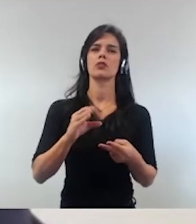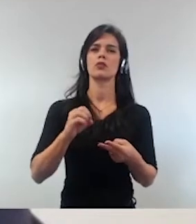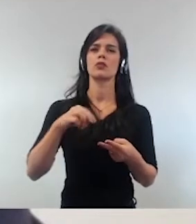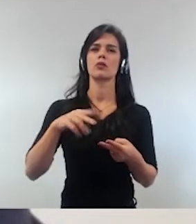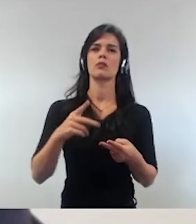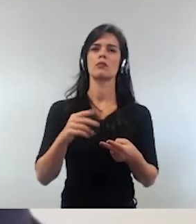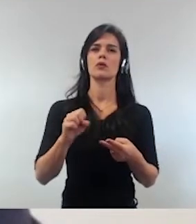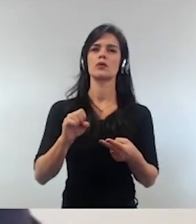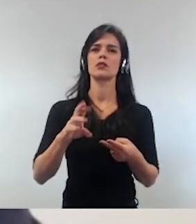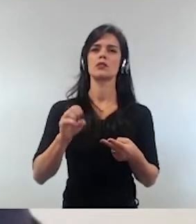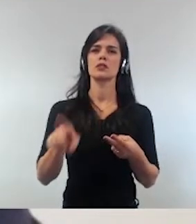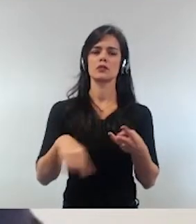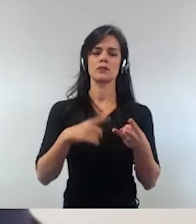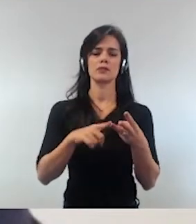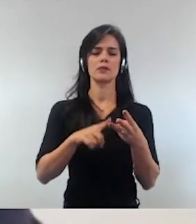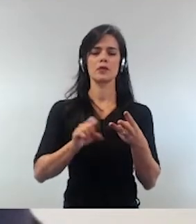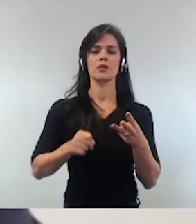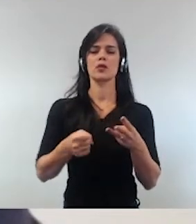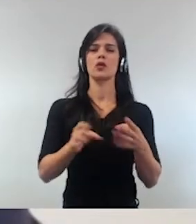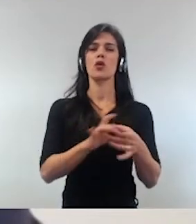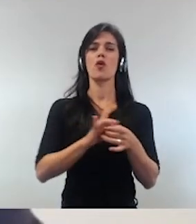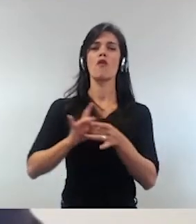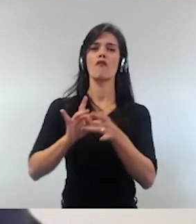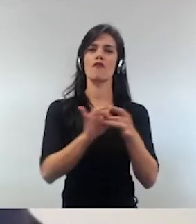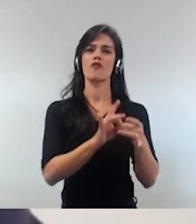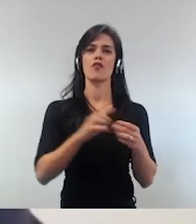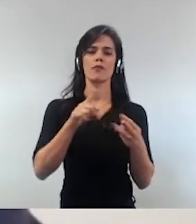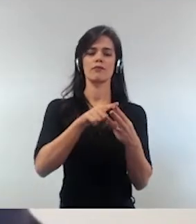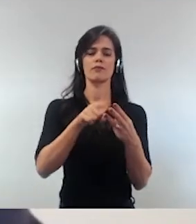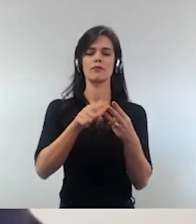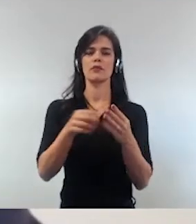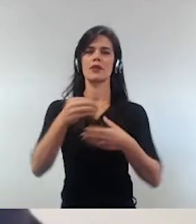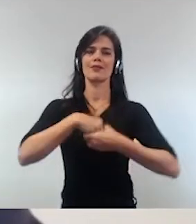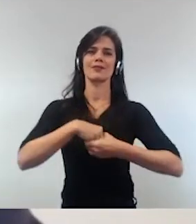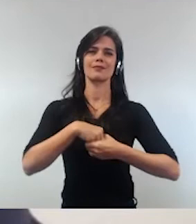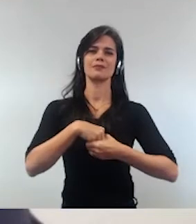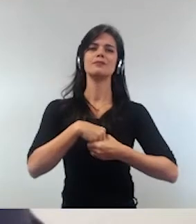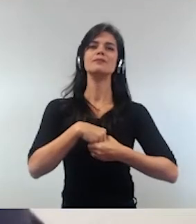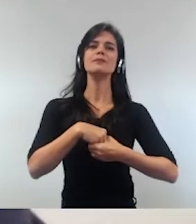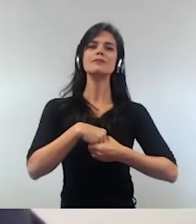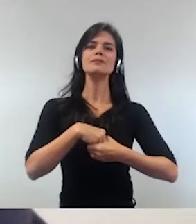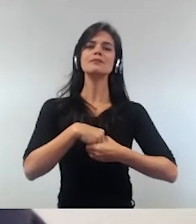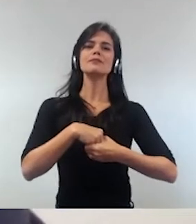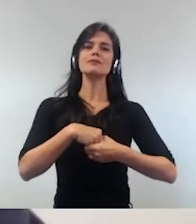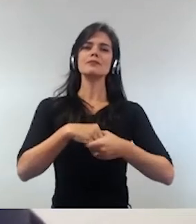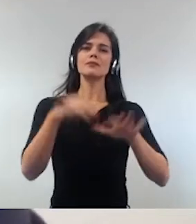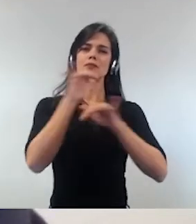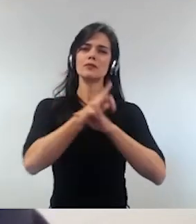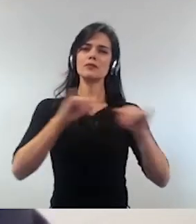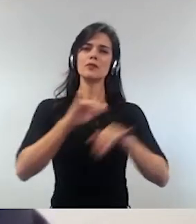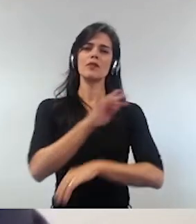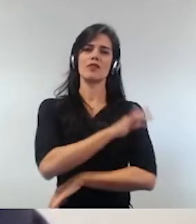e o esforço conjunto. Esses 3 princípios estão lá elencados nessa nota técnica.